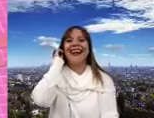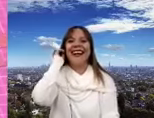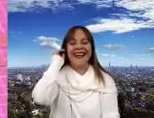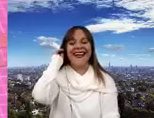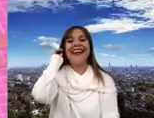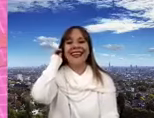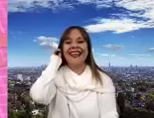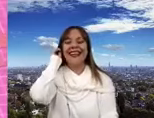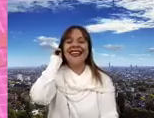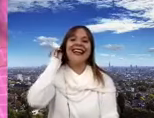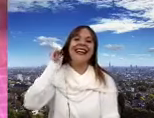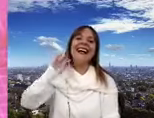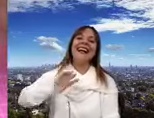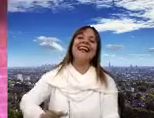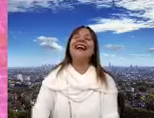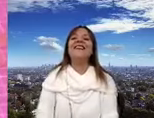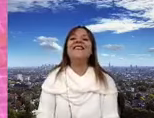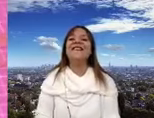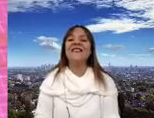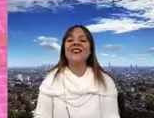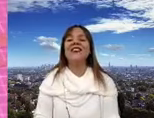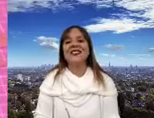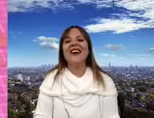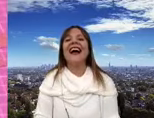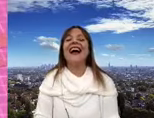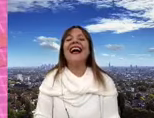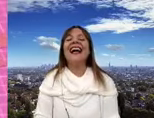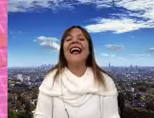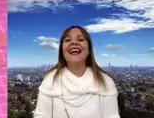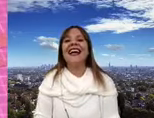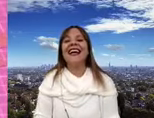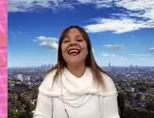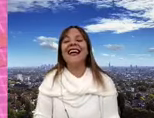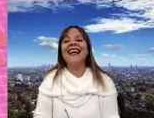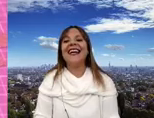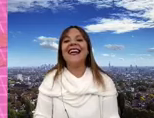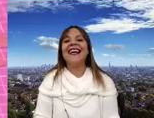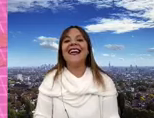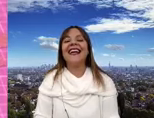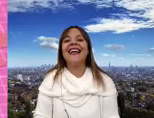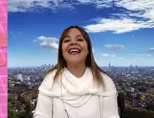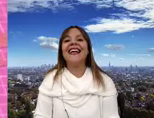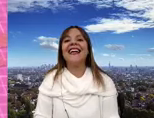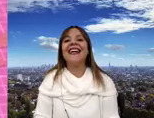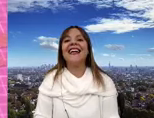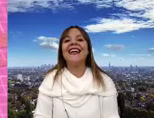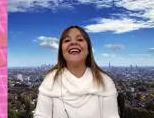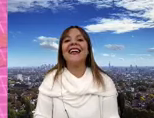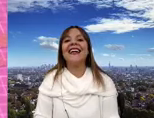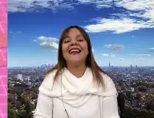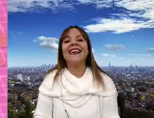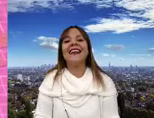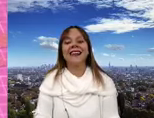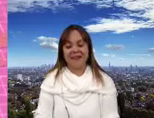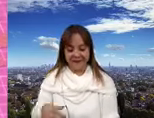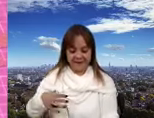bom. Pode continuar. Ó, aí, Lili, é só a gente com a cola